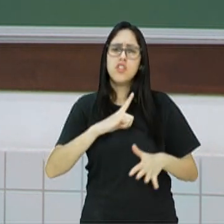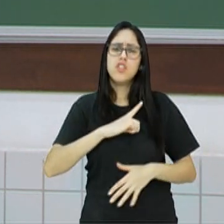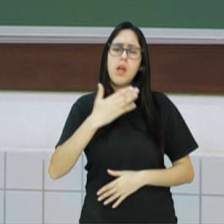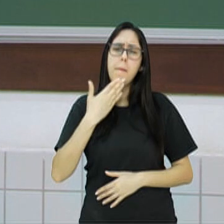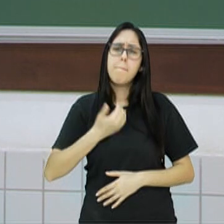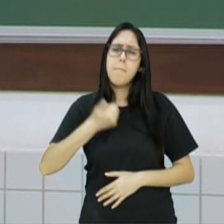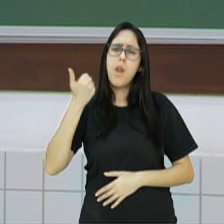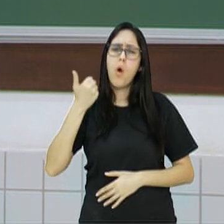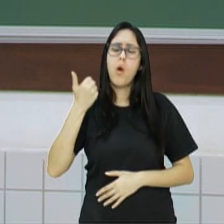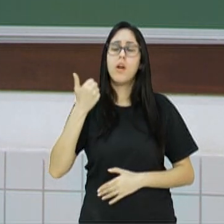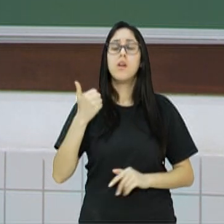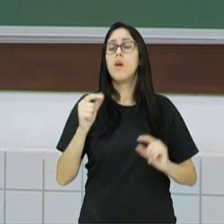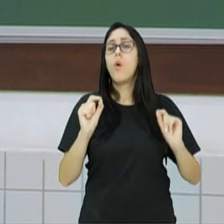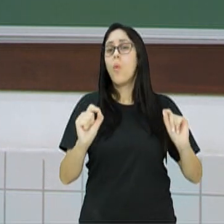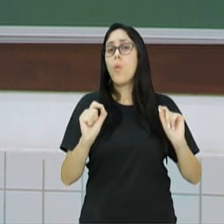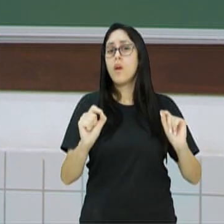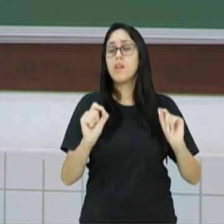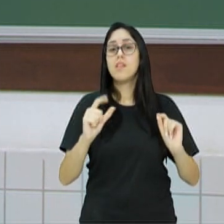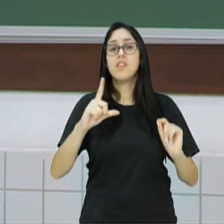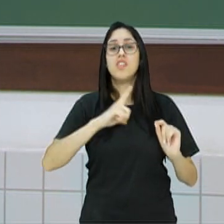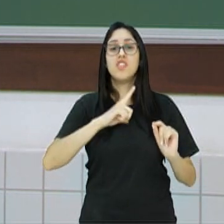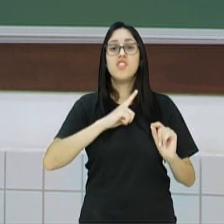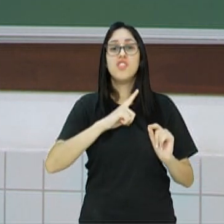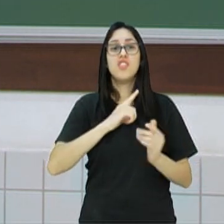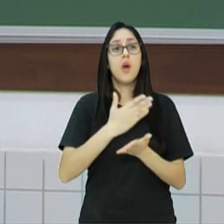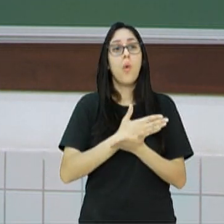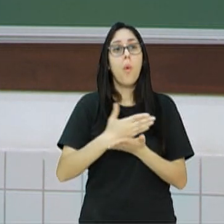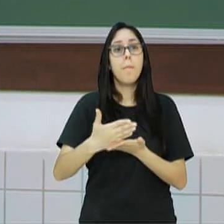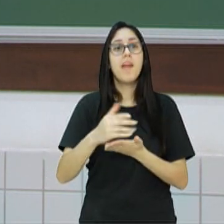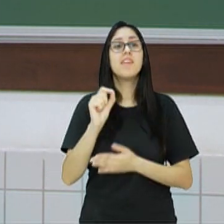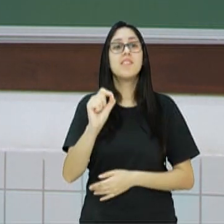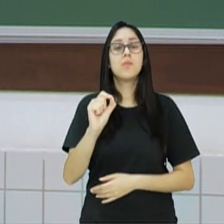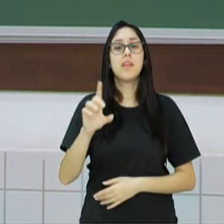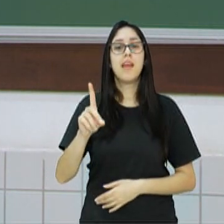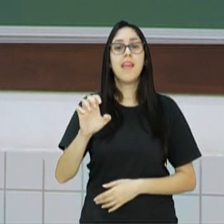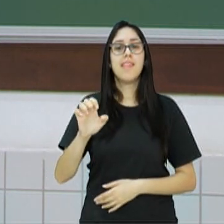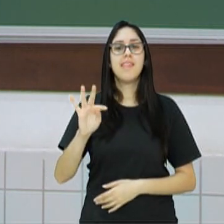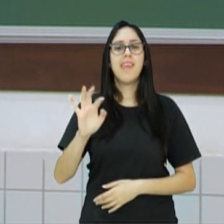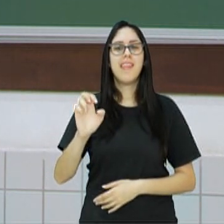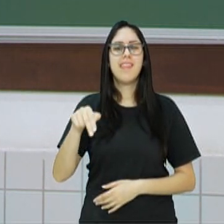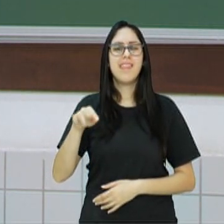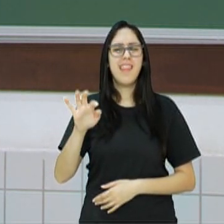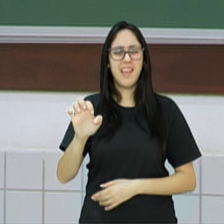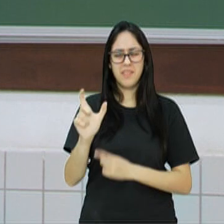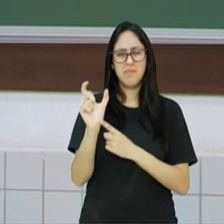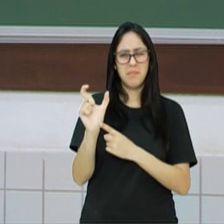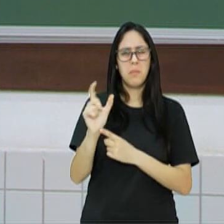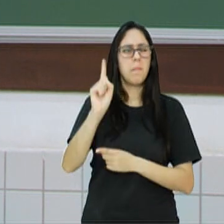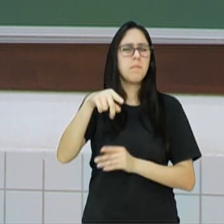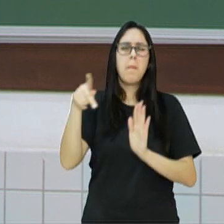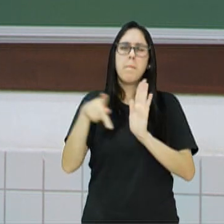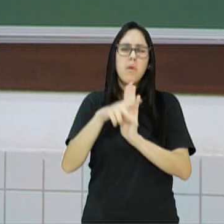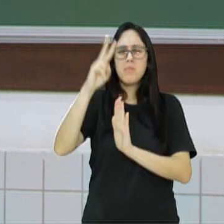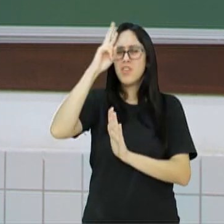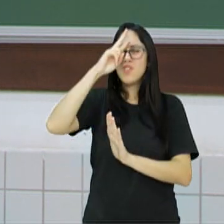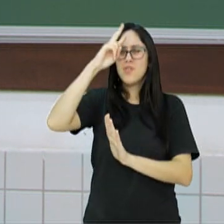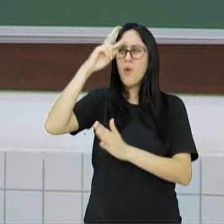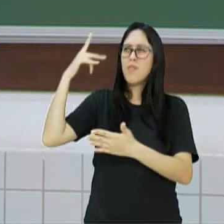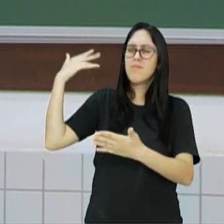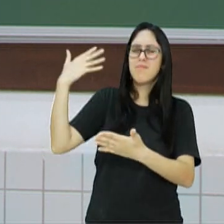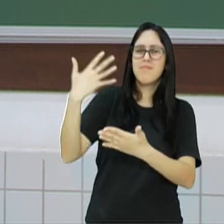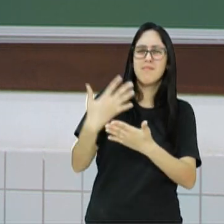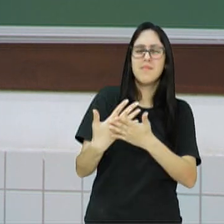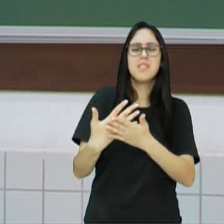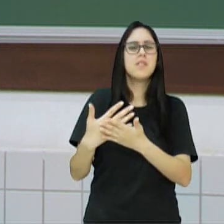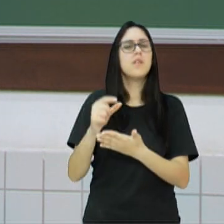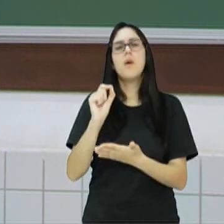gente usa uma expressão aqui que foi o início da detente. Detente é uma expressão histórica que a gente faz o uso aqui, que é a